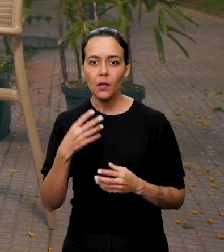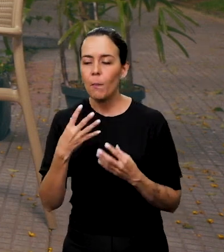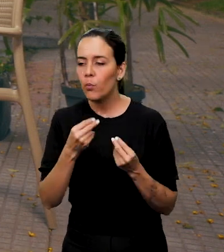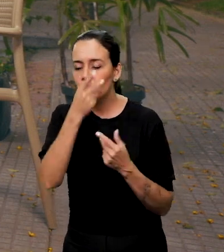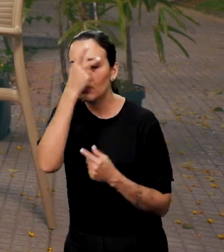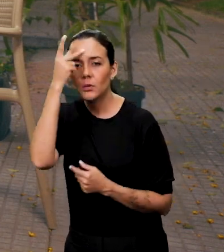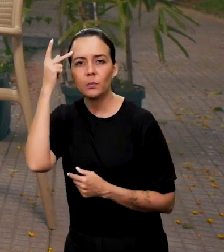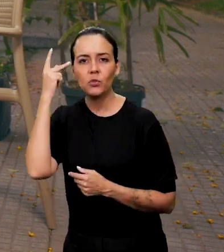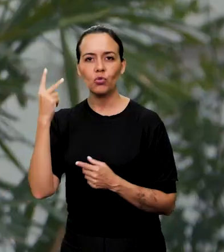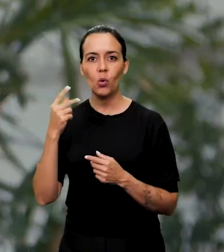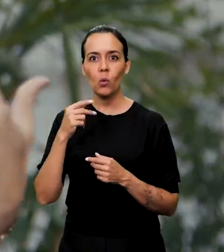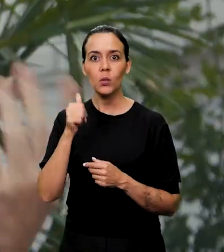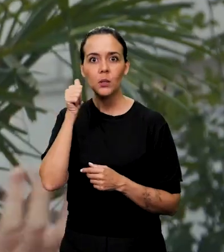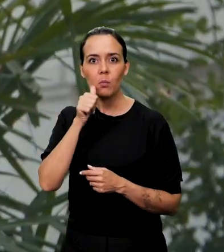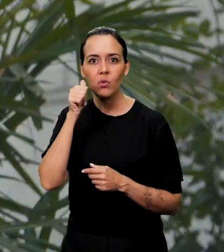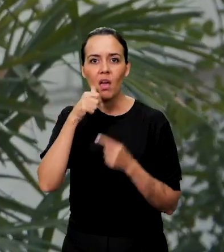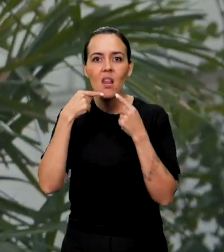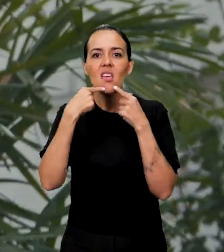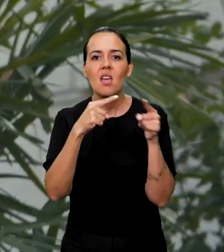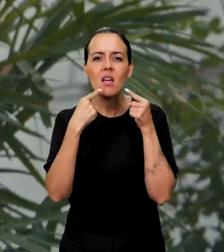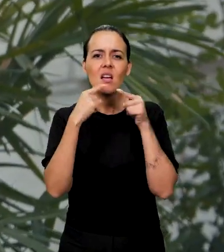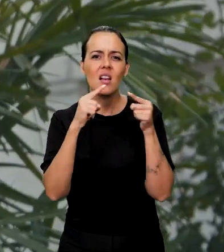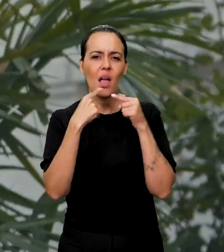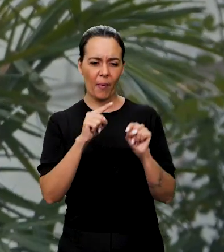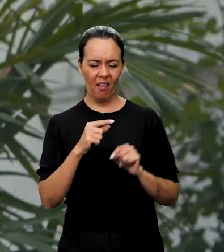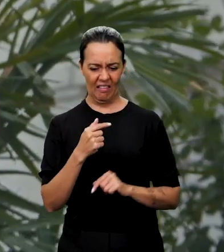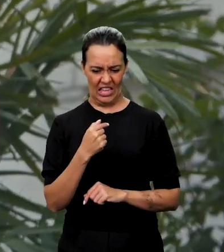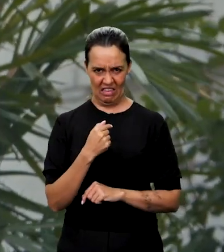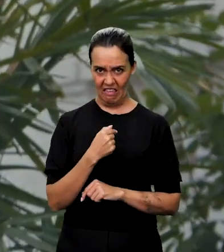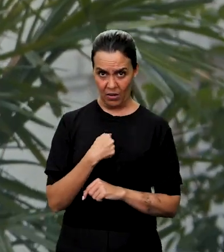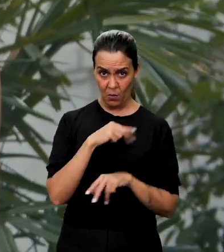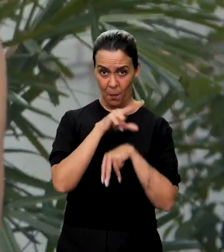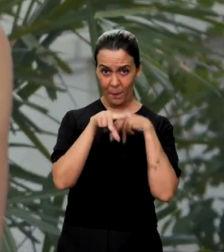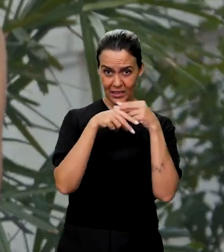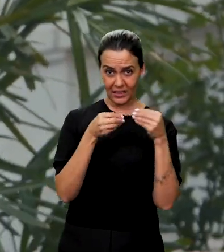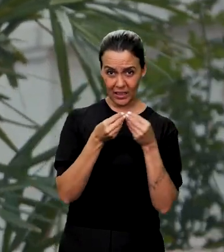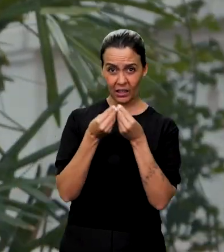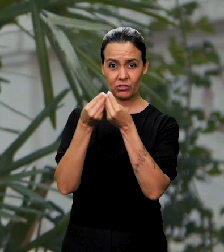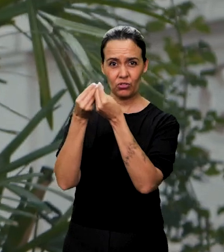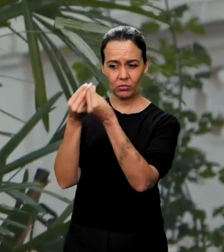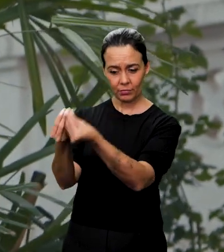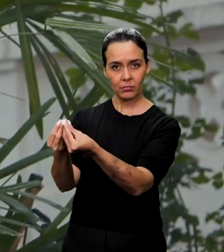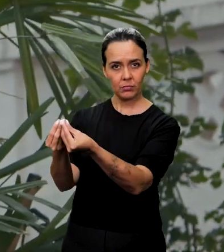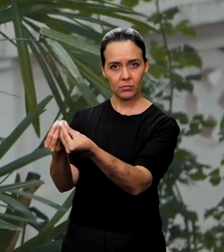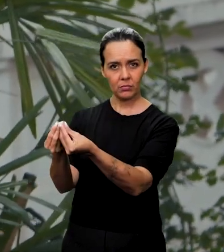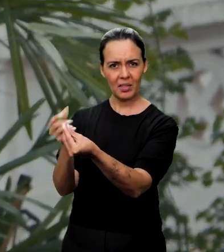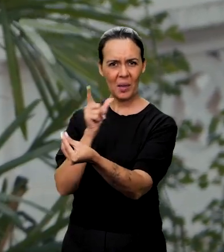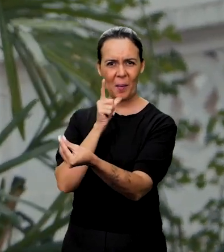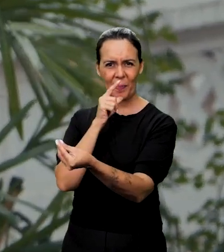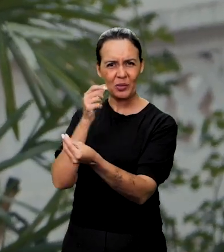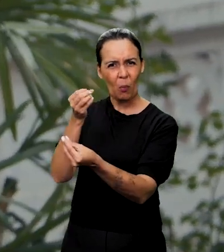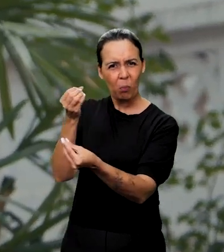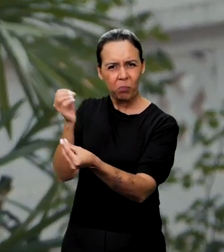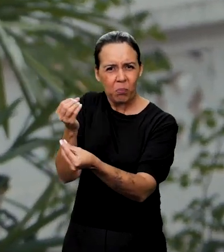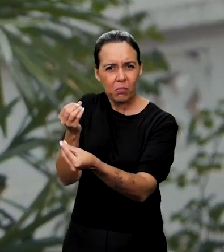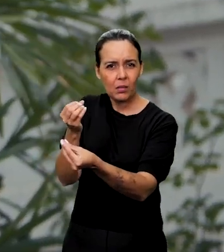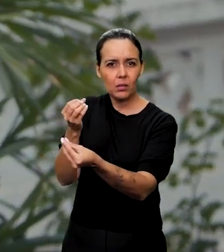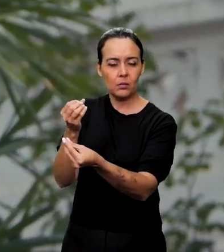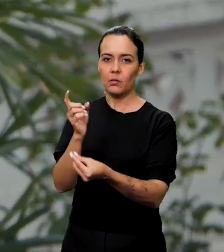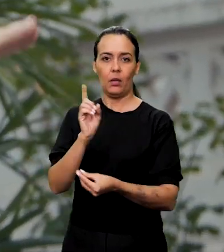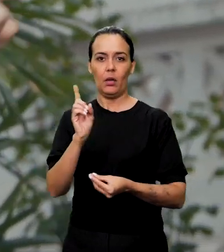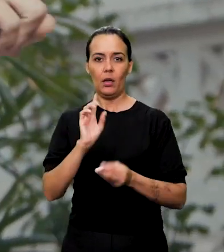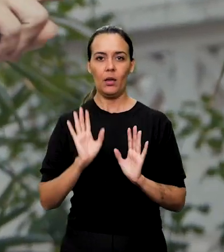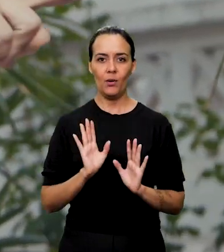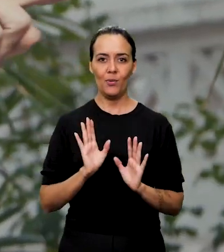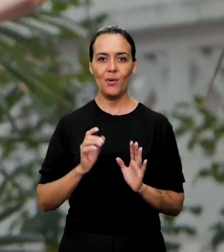das próprias mulheres. Criticando, imagina que eu vou dar isso para minha mãe. Por que não? Nesse Dia das Mães, além de dar o brinquedinho, eu dei os